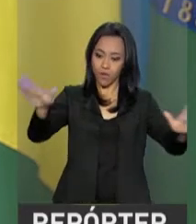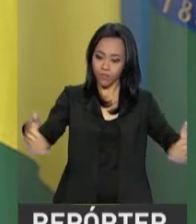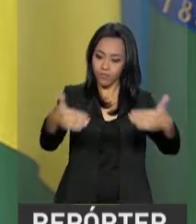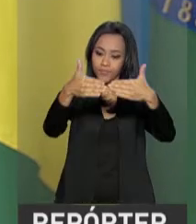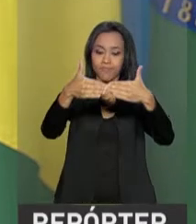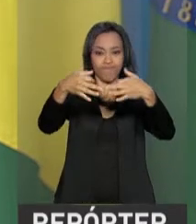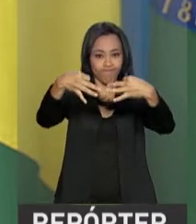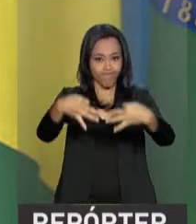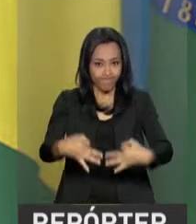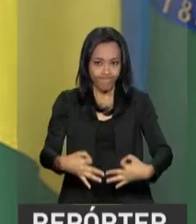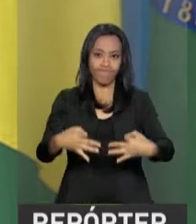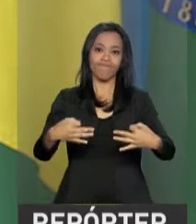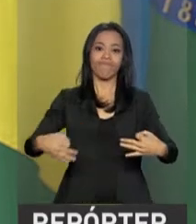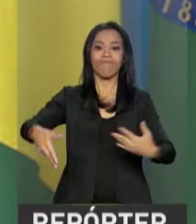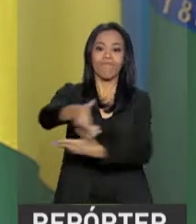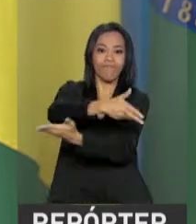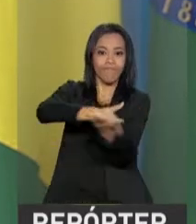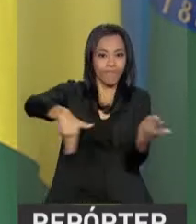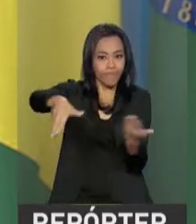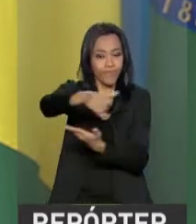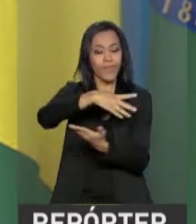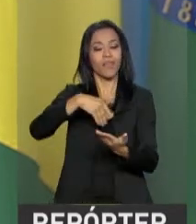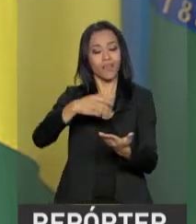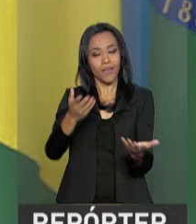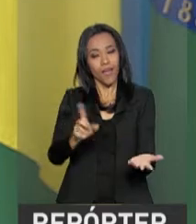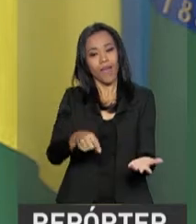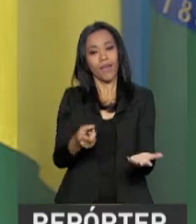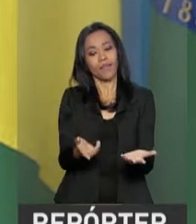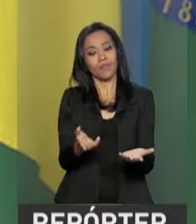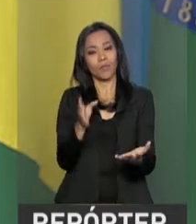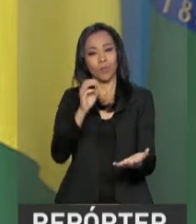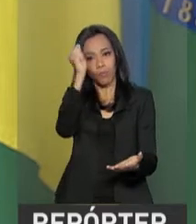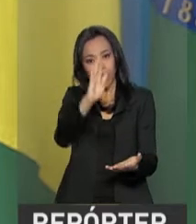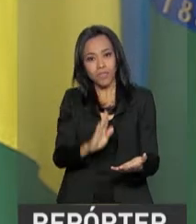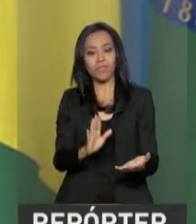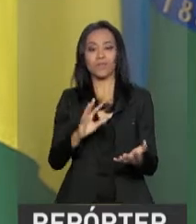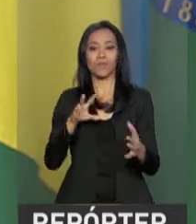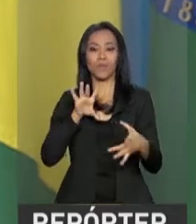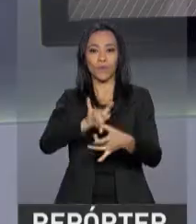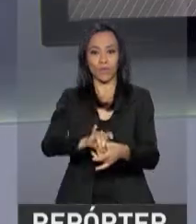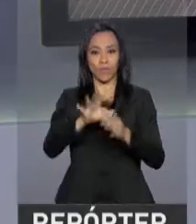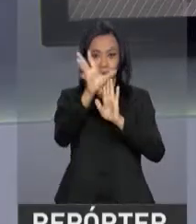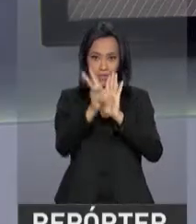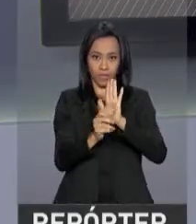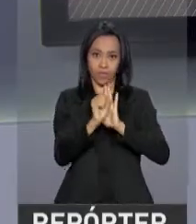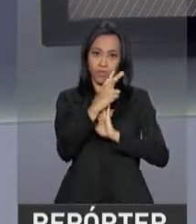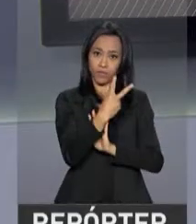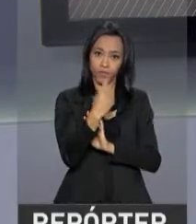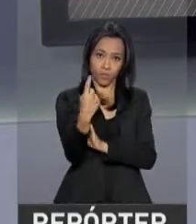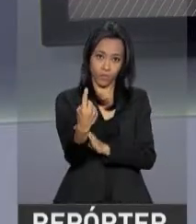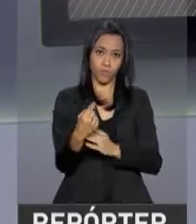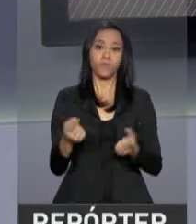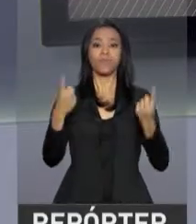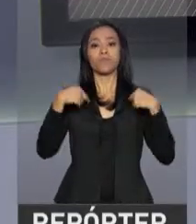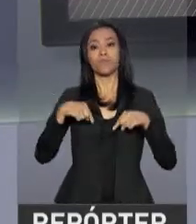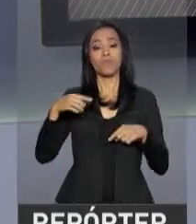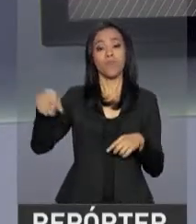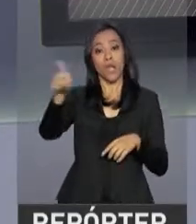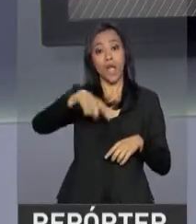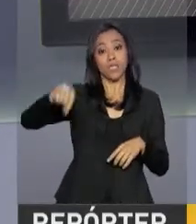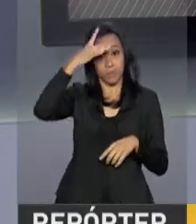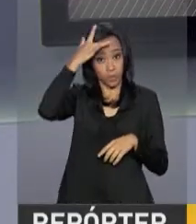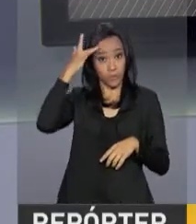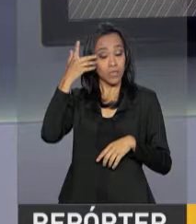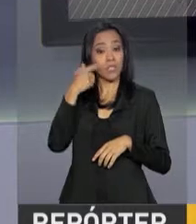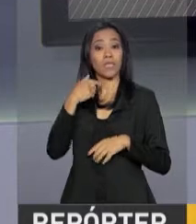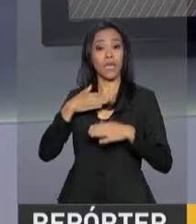definitiva ou seja estamos trazendo o brasil para o século 21 os poupadores que entraram na